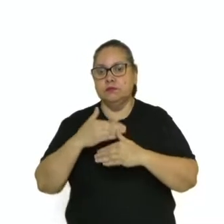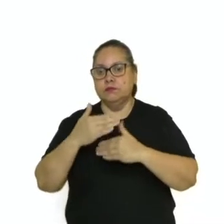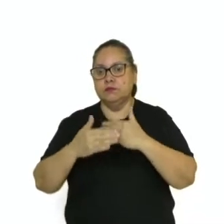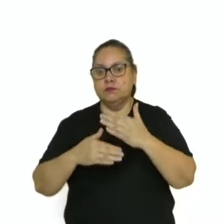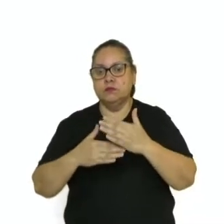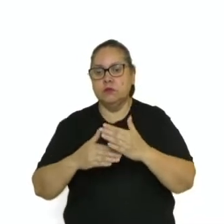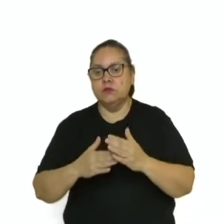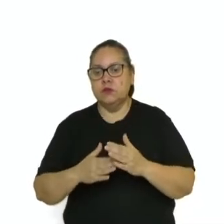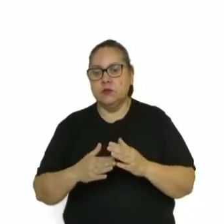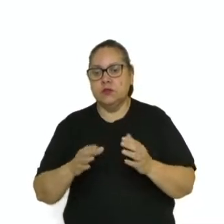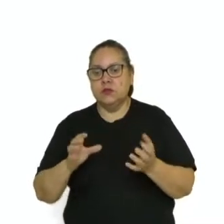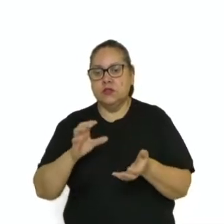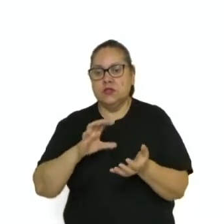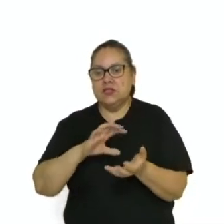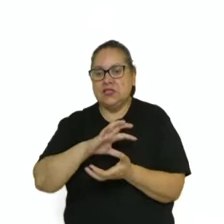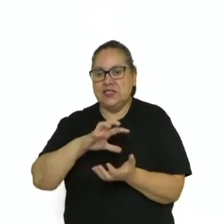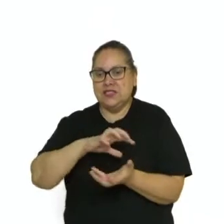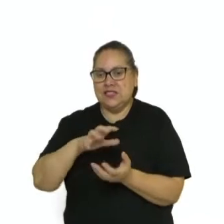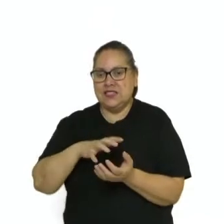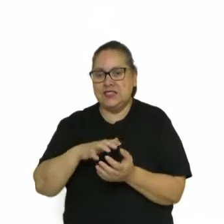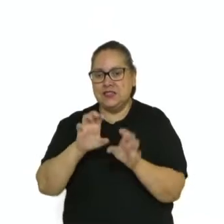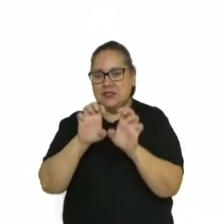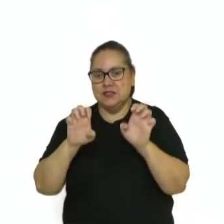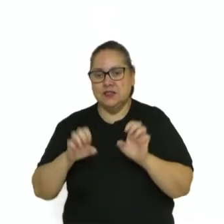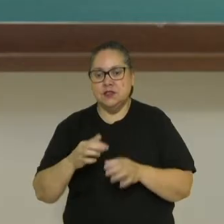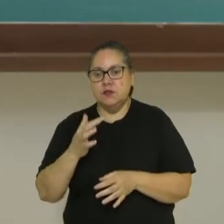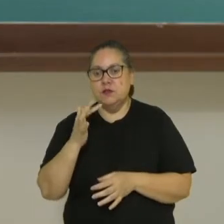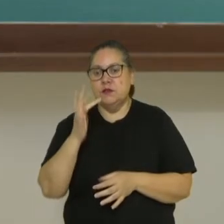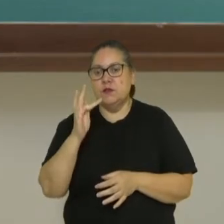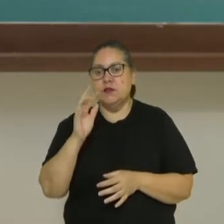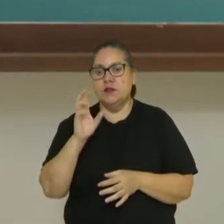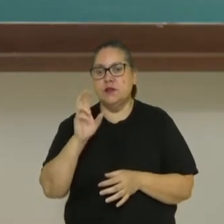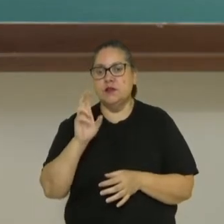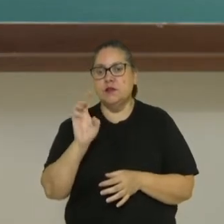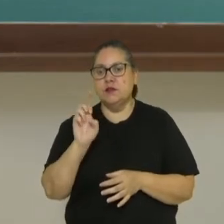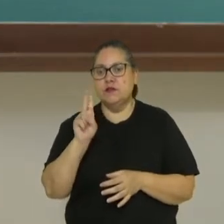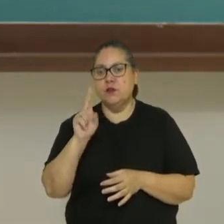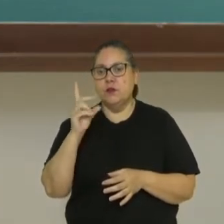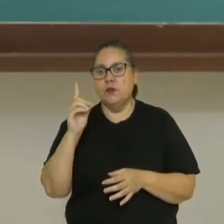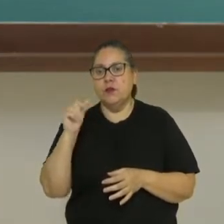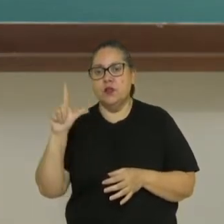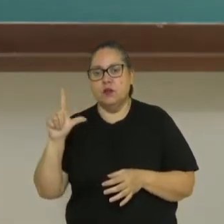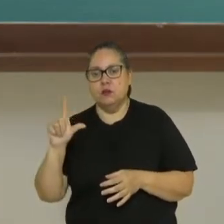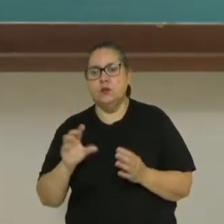desenvolver com a crise do sistema feudal. O que será que levou a essa crise? Olha só,